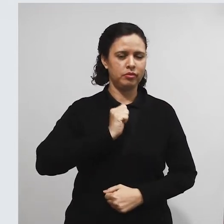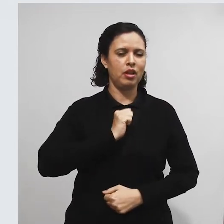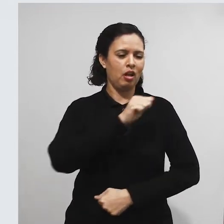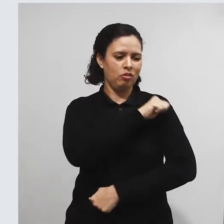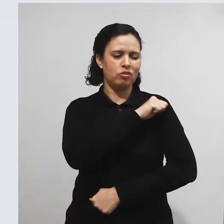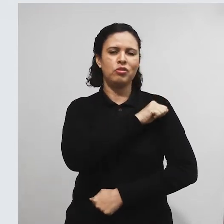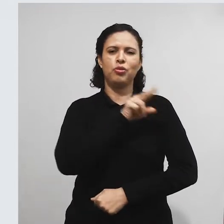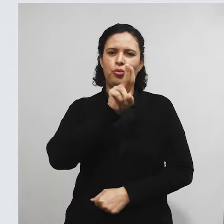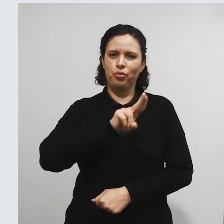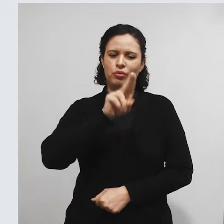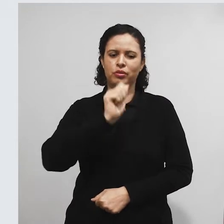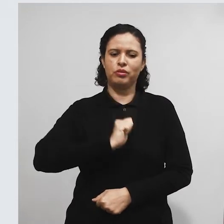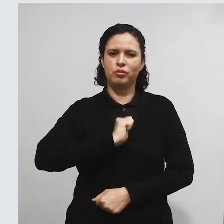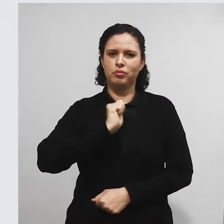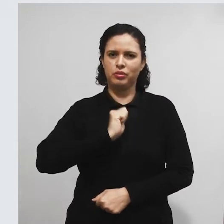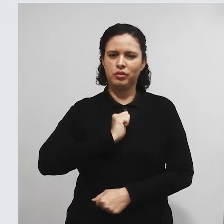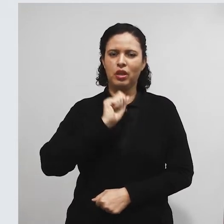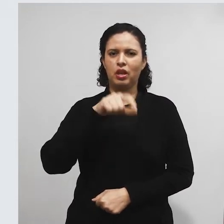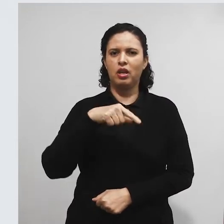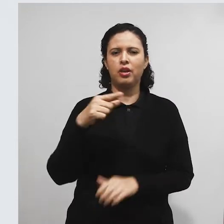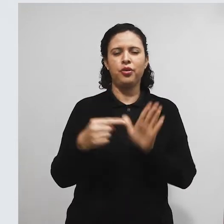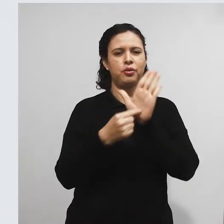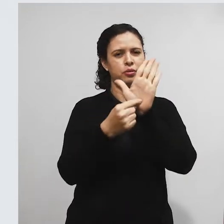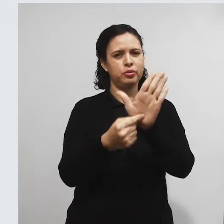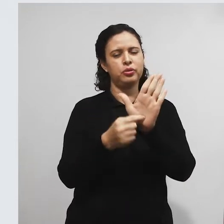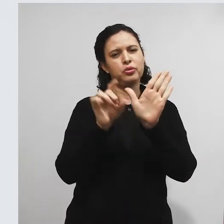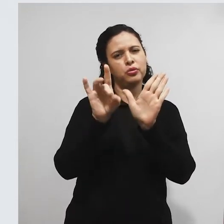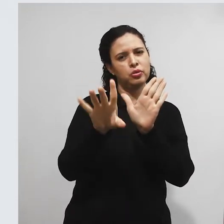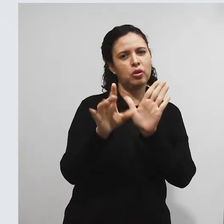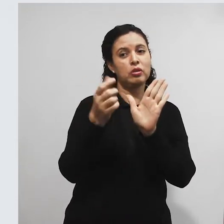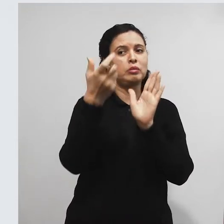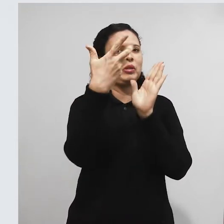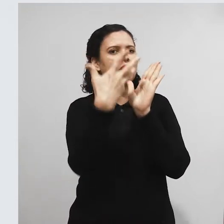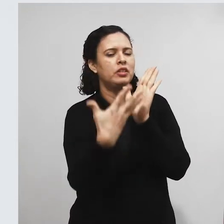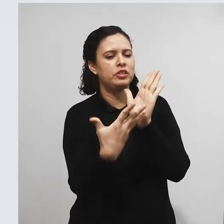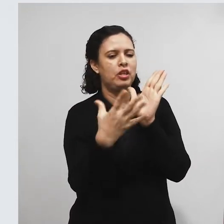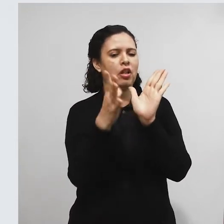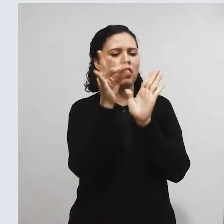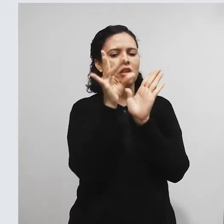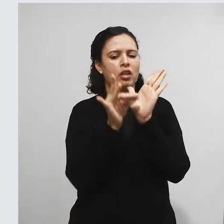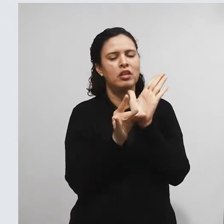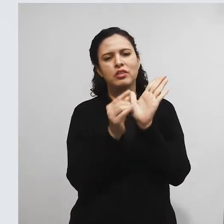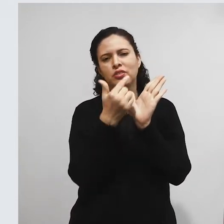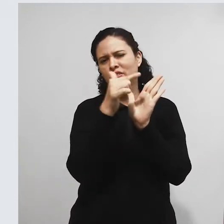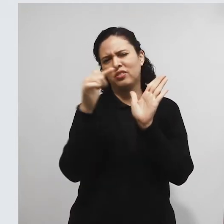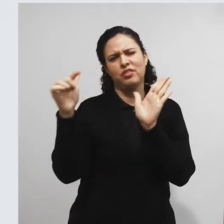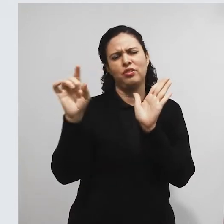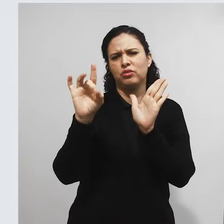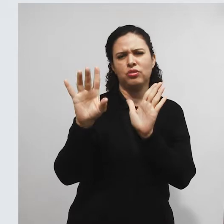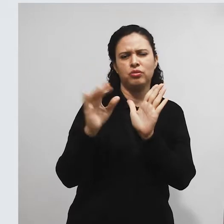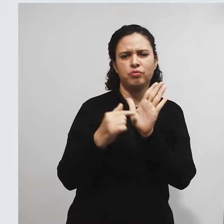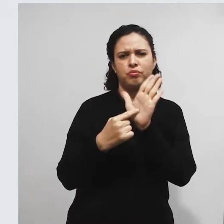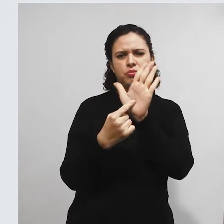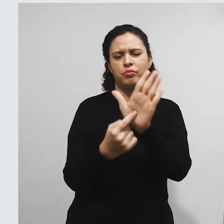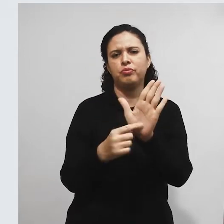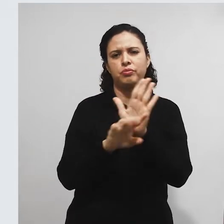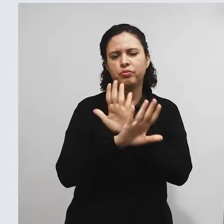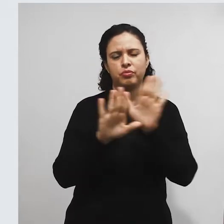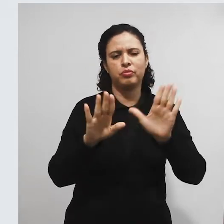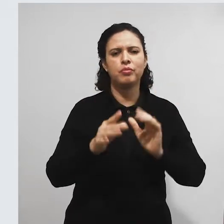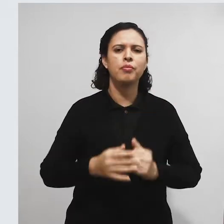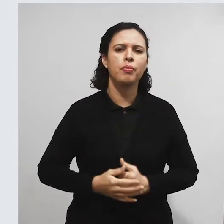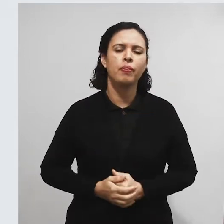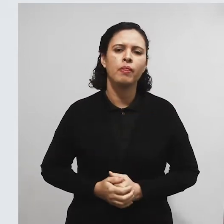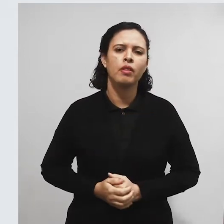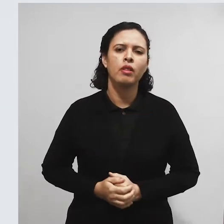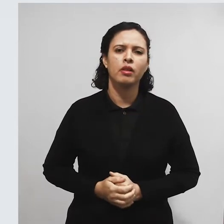de antropologia acabam utilizando. É mais ilustrativo e não explicativo esse símbolo que estou trazendo aqui para